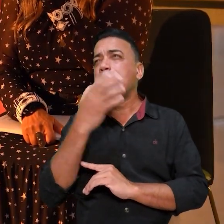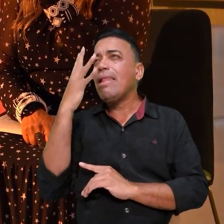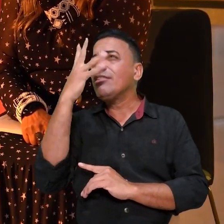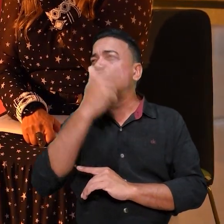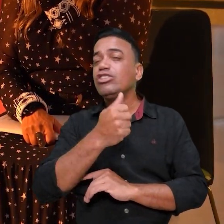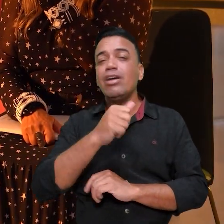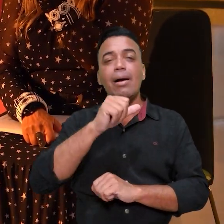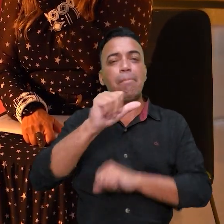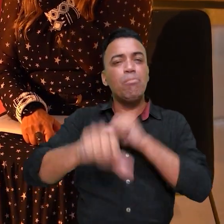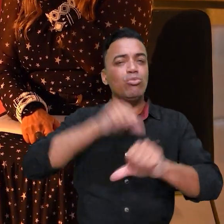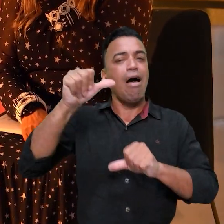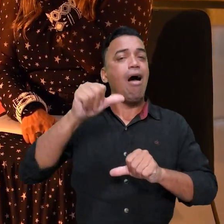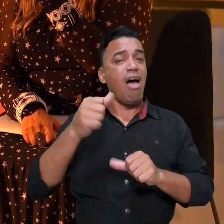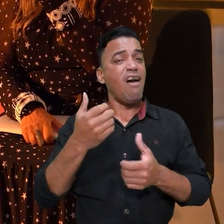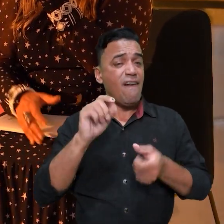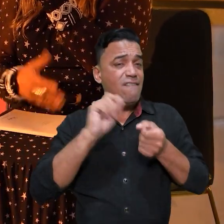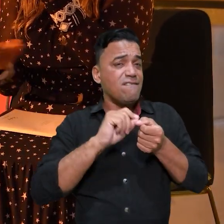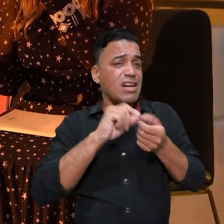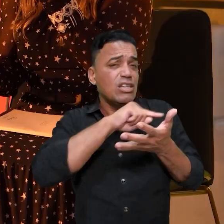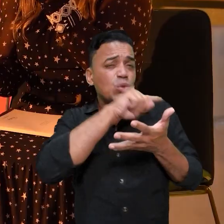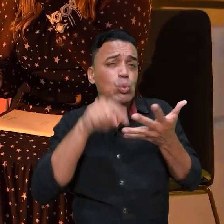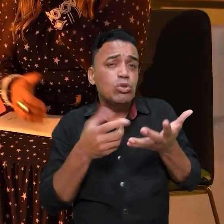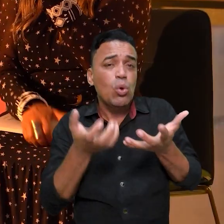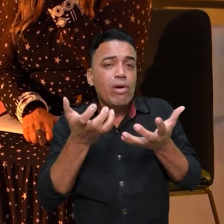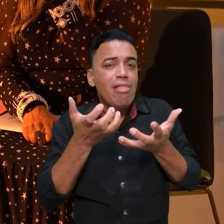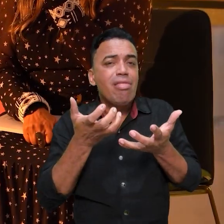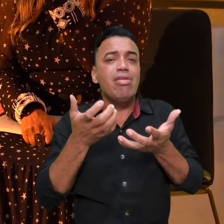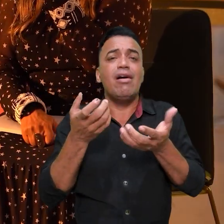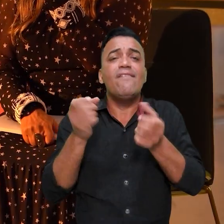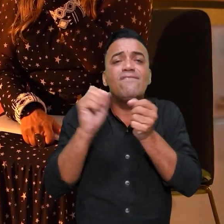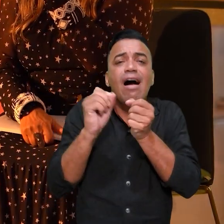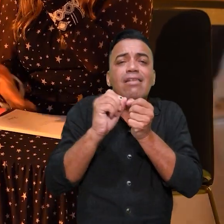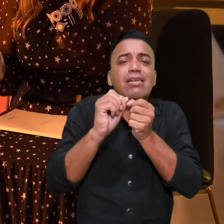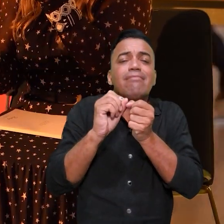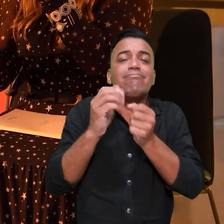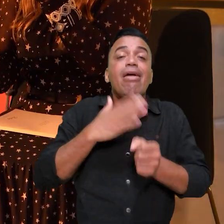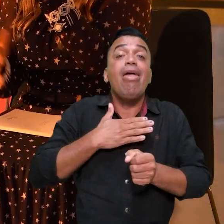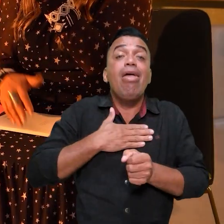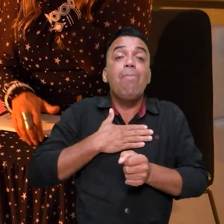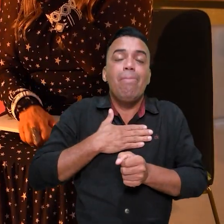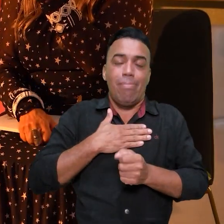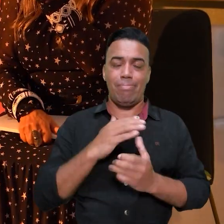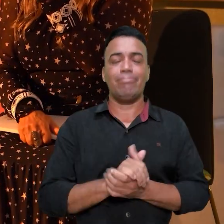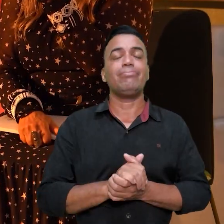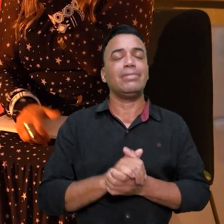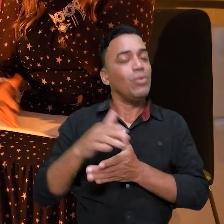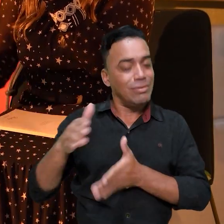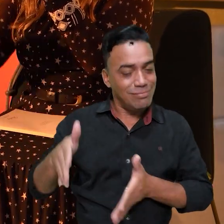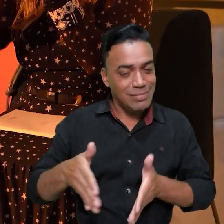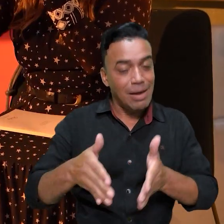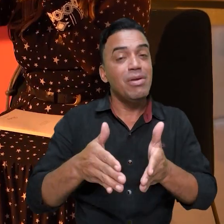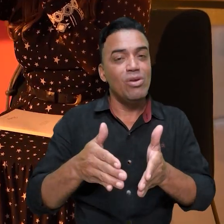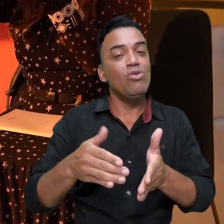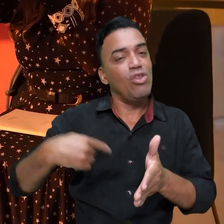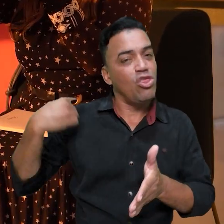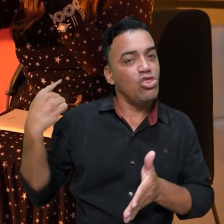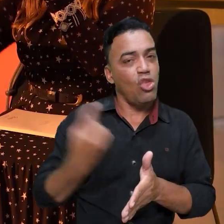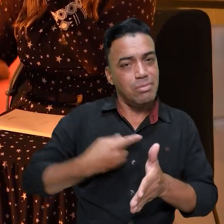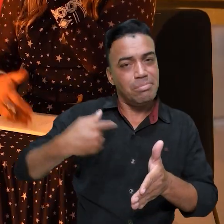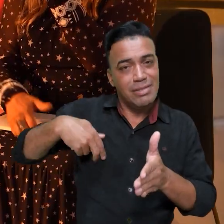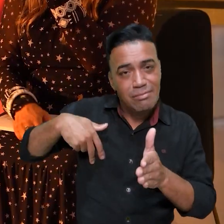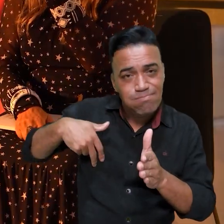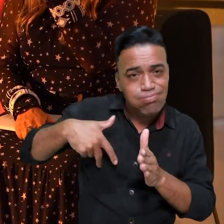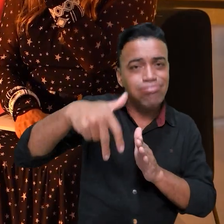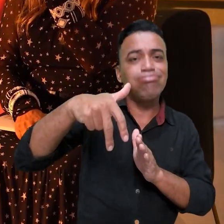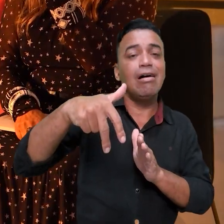fazer tudo que eu queria fazer. É outro luxo. Mas é por esse caminho que a gente tem que ir. Quando